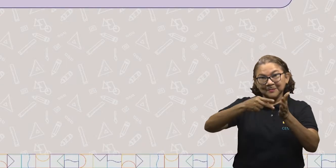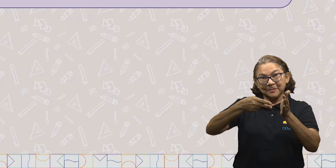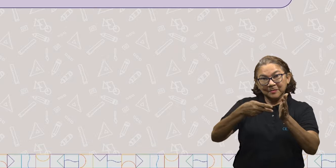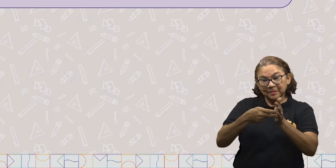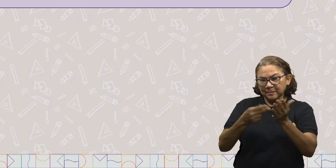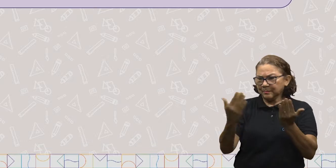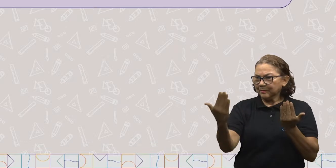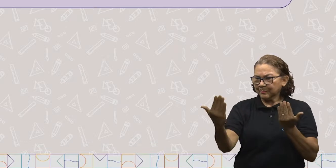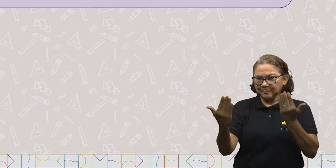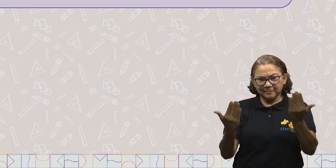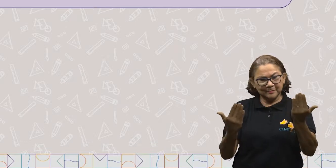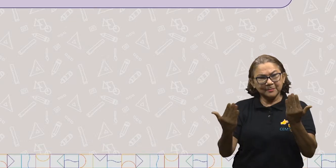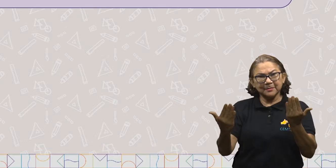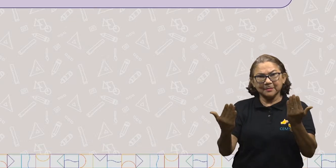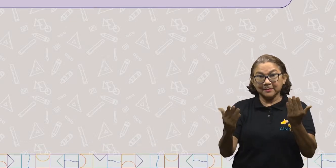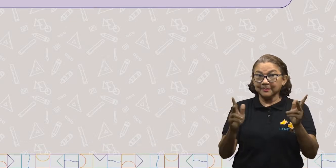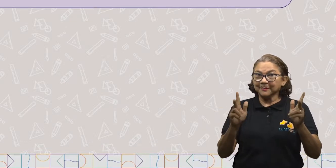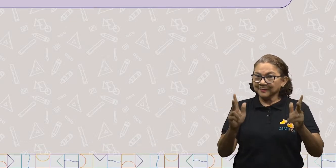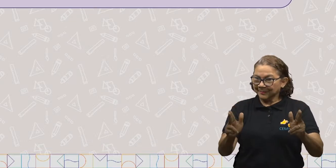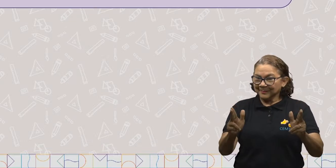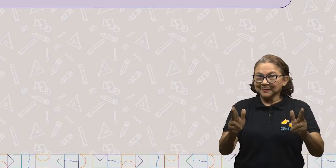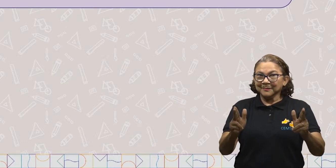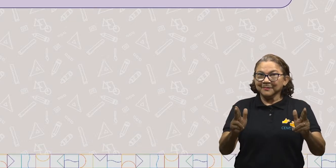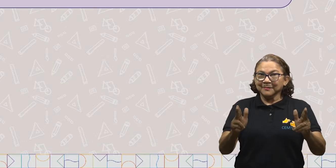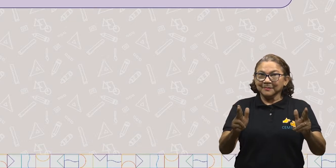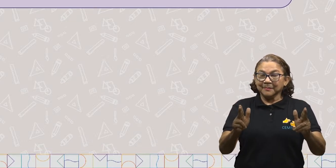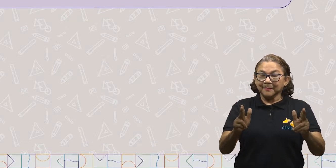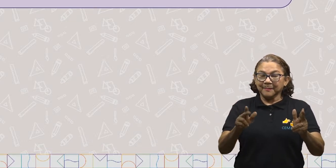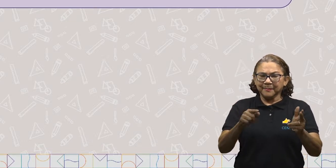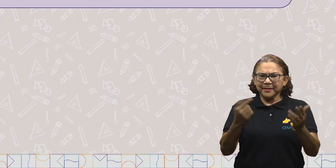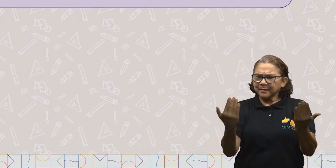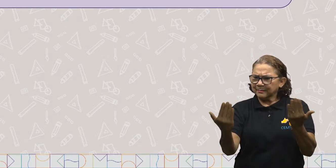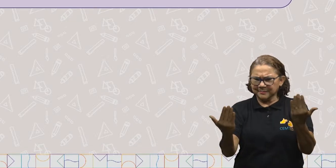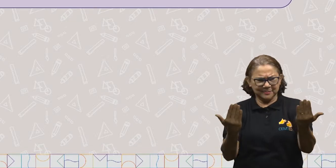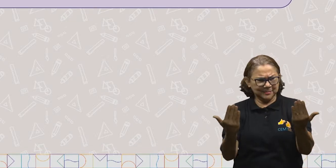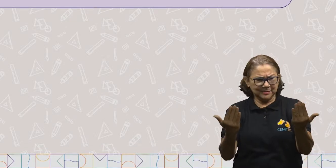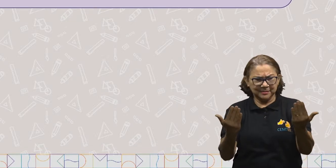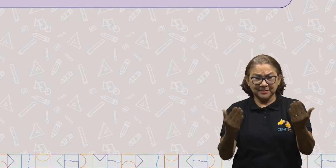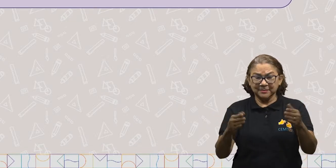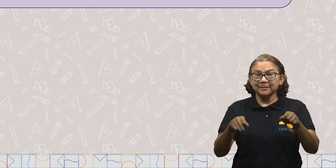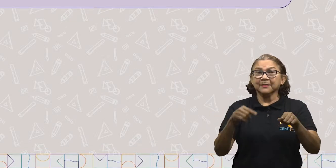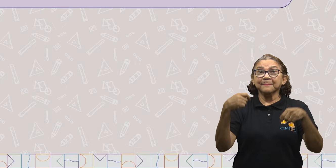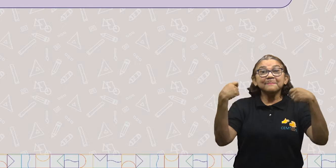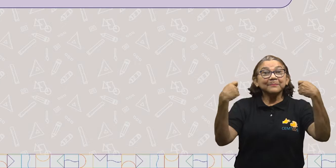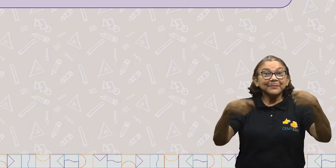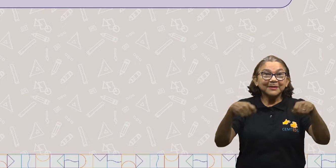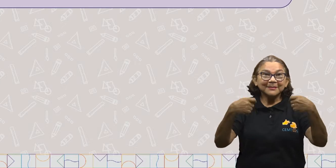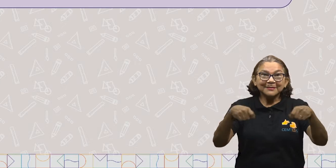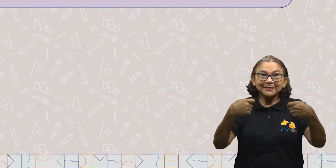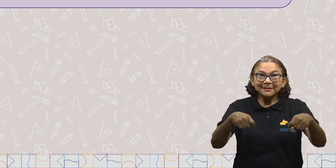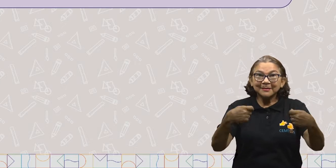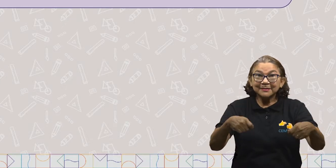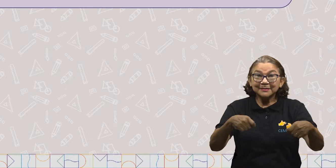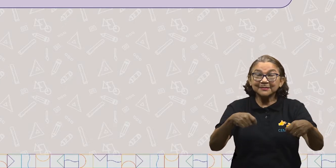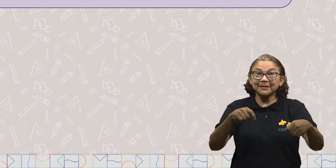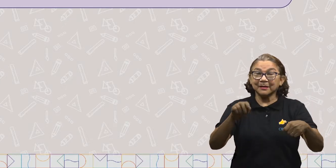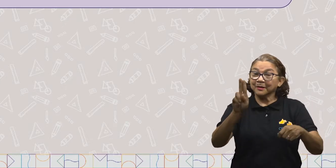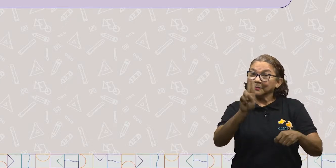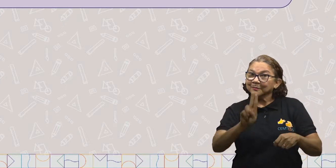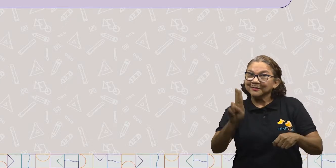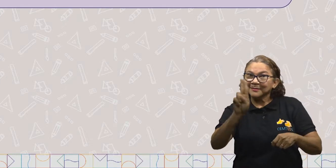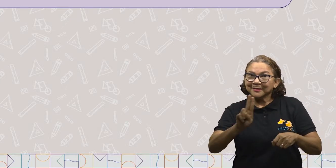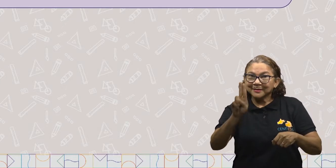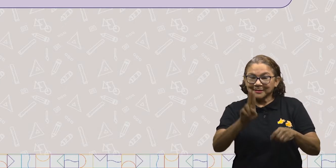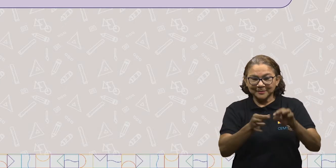uma grandeza com a outra, da mesma espécie. Para estabelecer essa comparação, é necessário utilizar